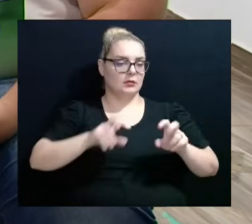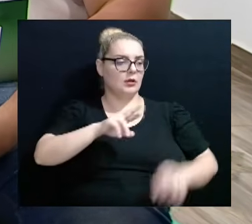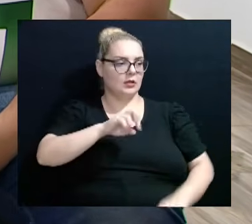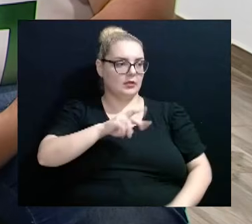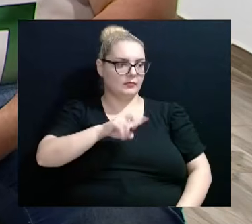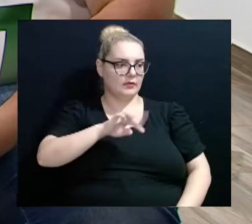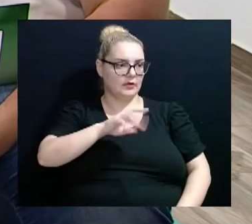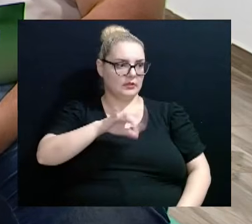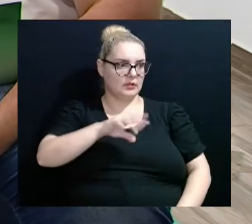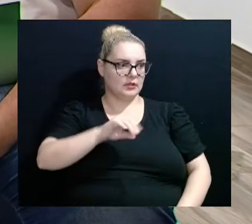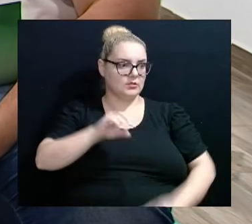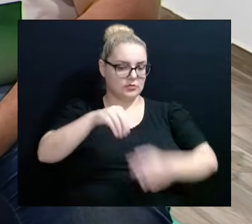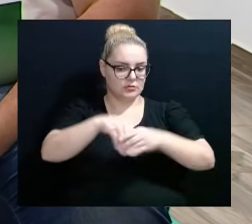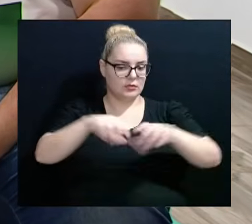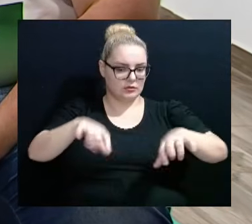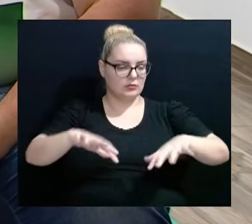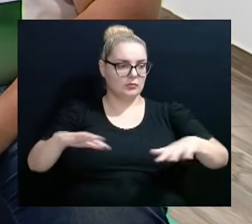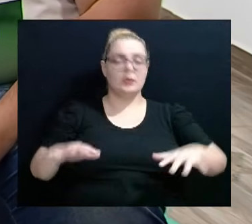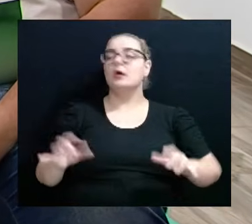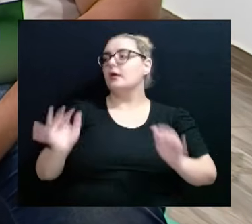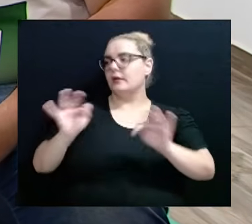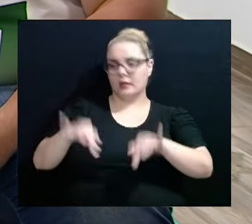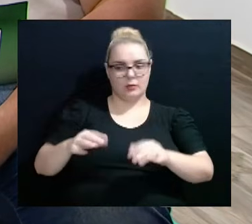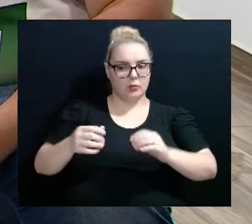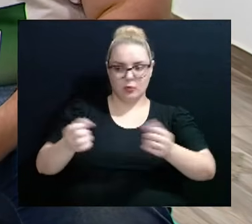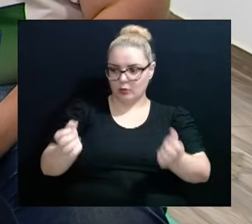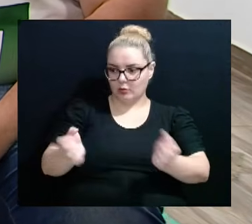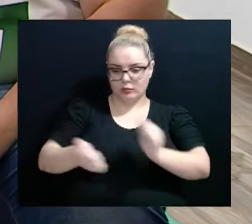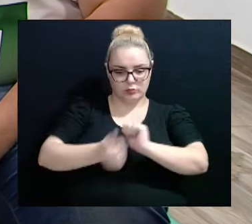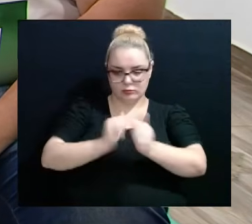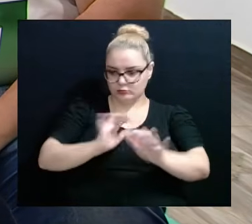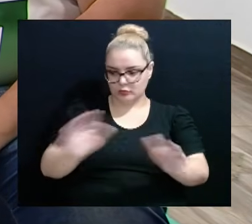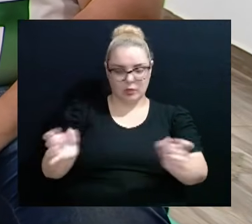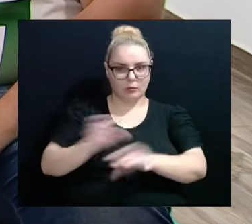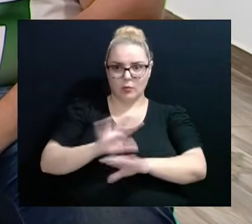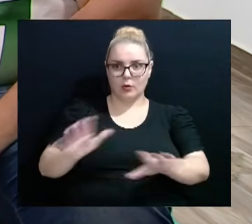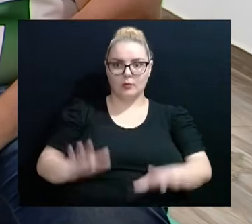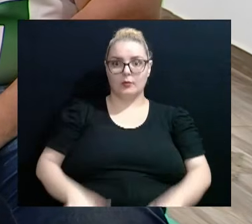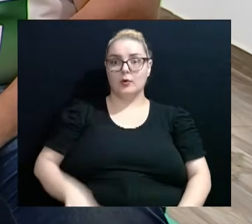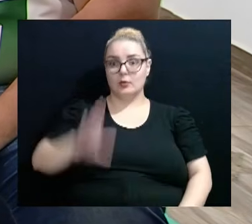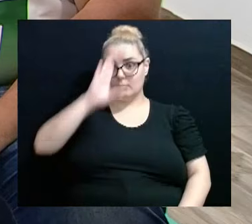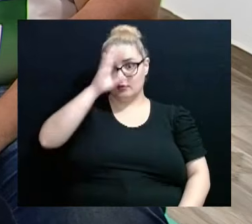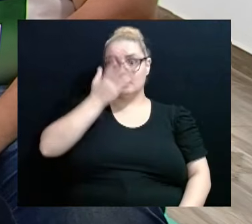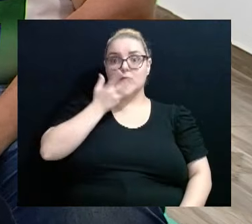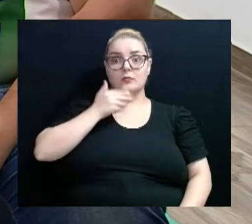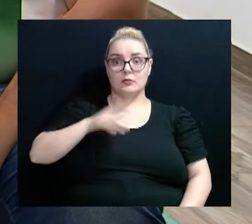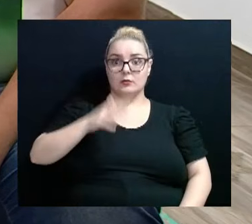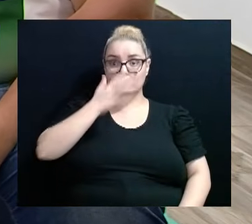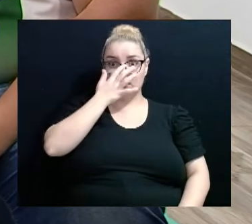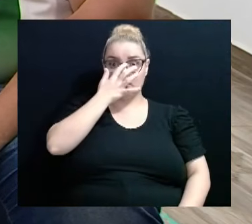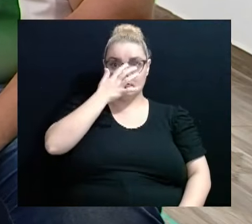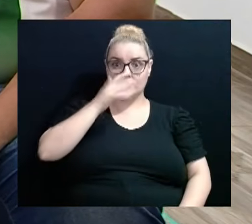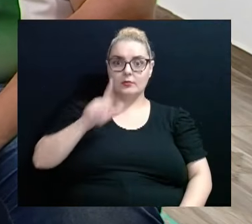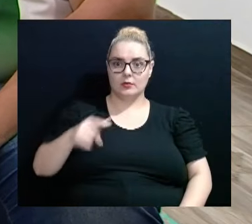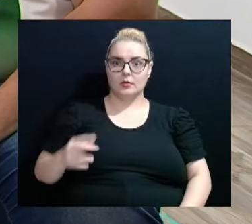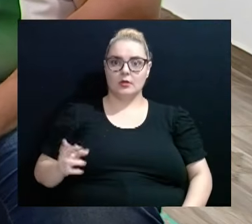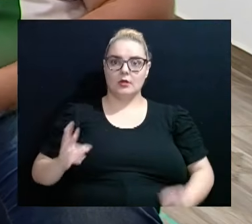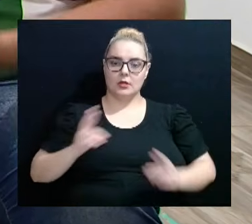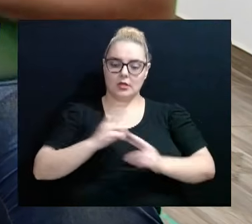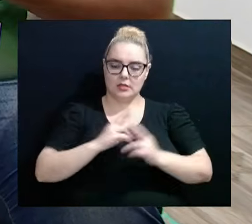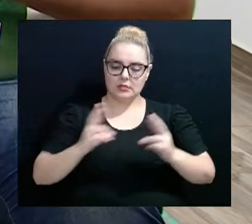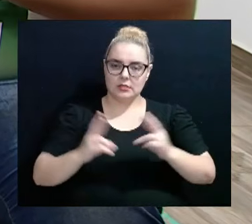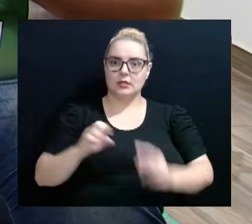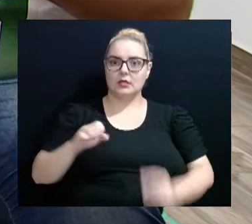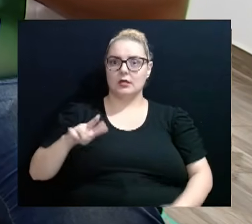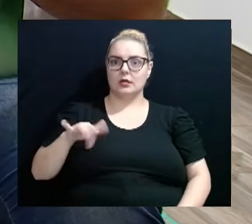telefone. Ou seja, a rivalidade ela fica ali. Exatamente, já fica no campo. Às vezes, principalmente as crianças